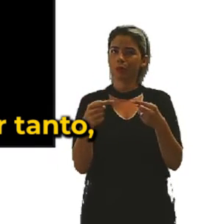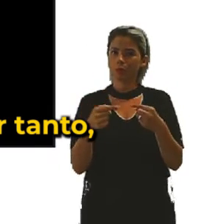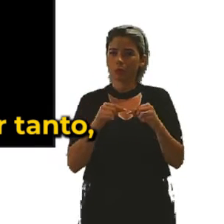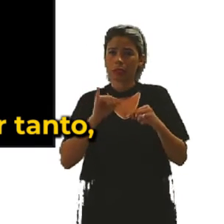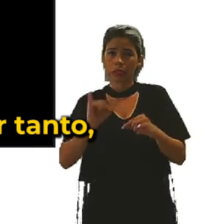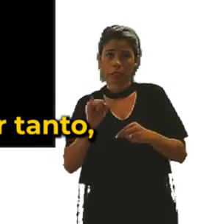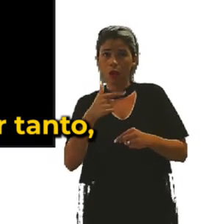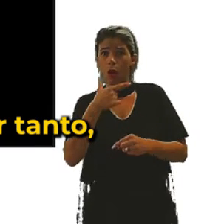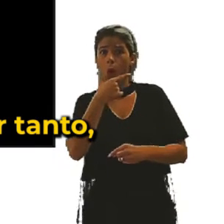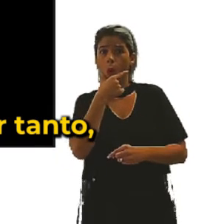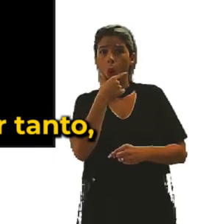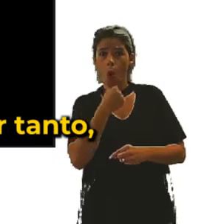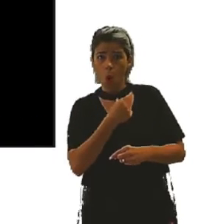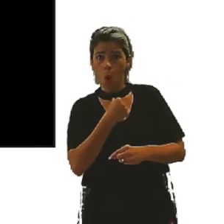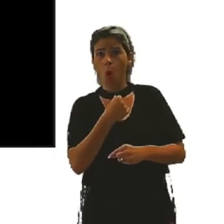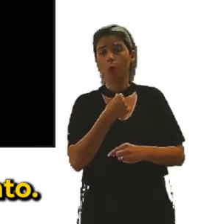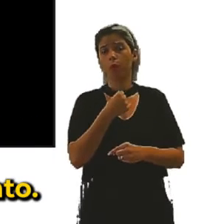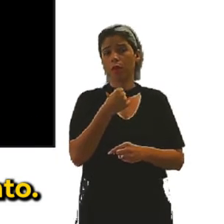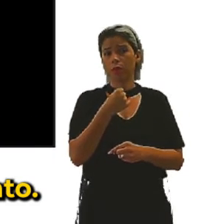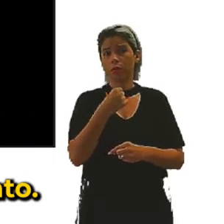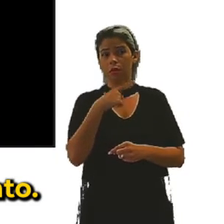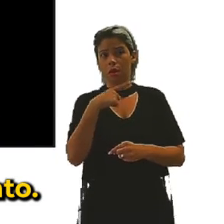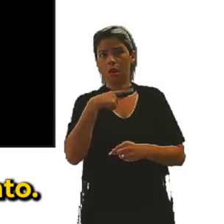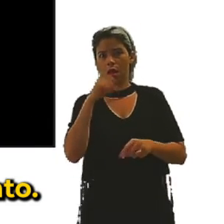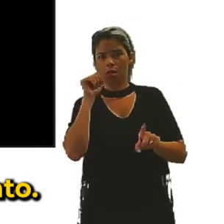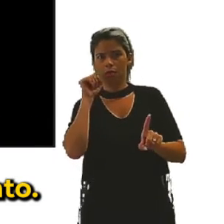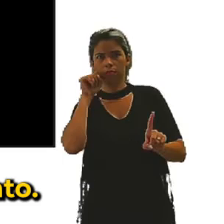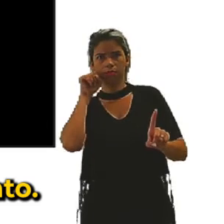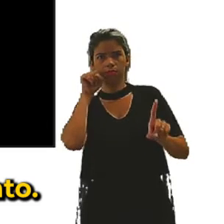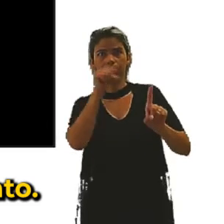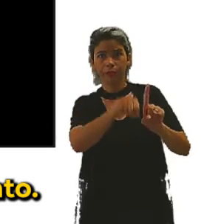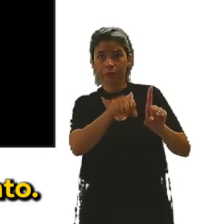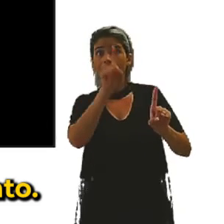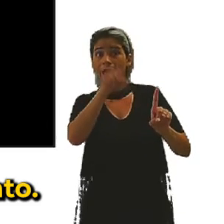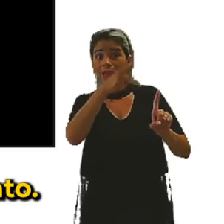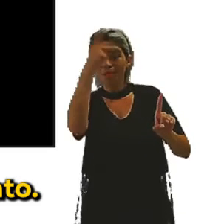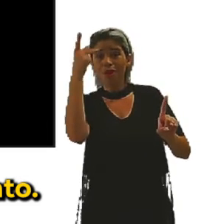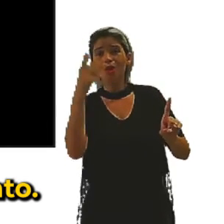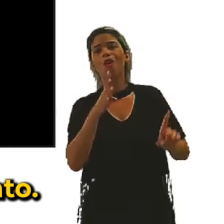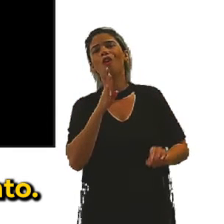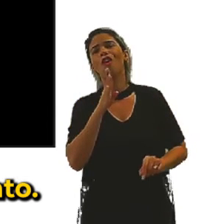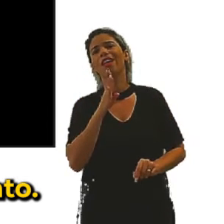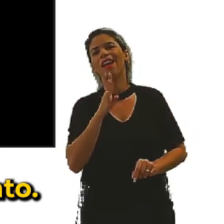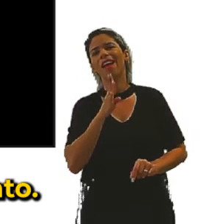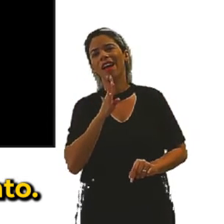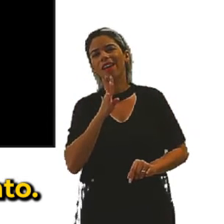agressor, seja, então, da vítima. Ele é uma pessoa conhecida, né?